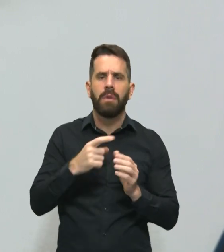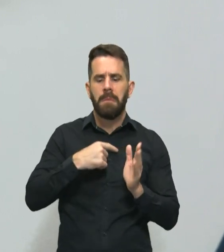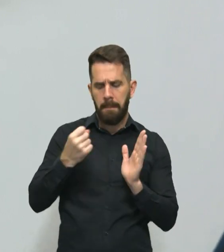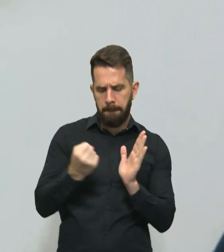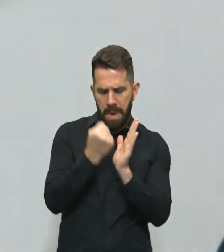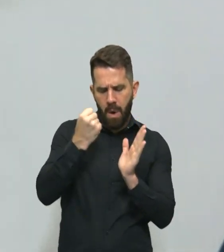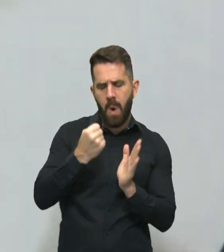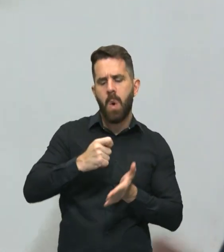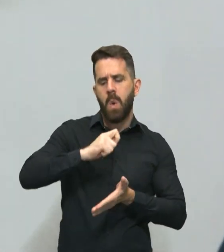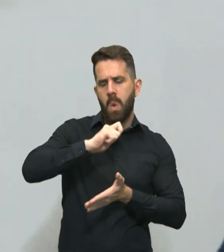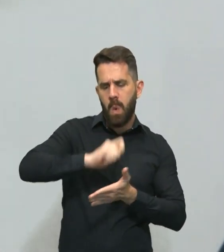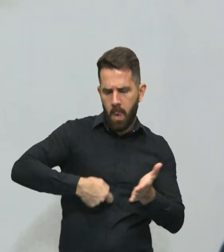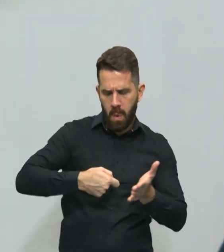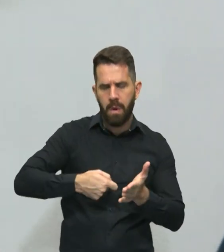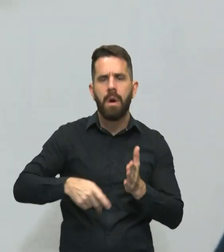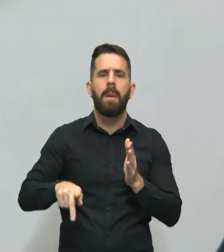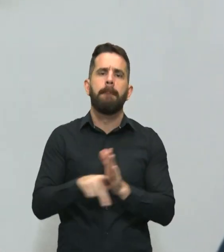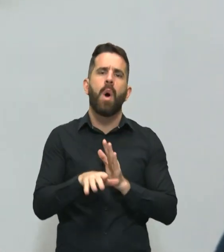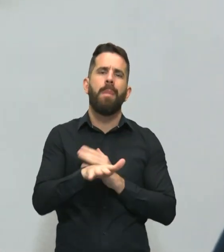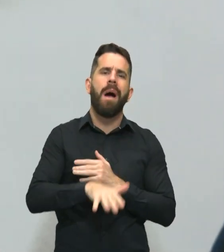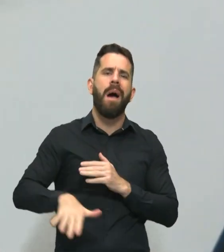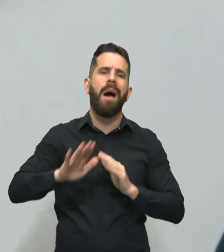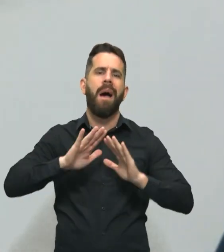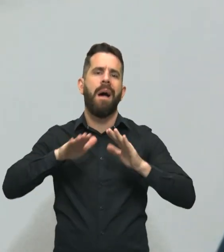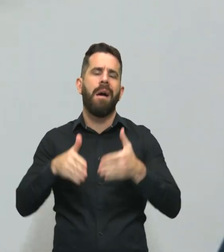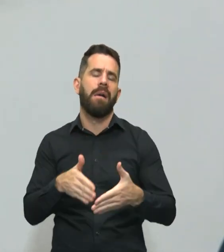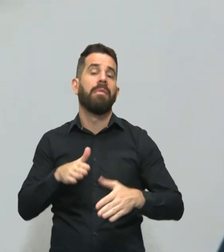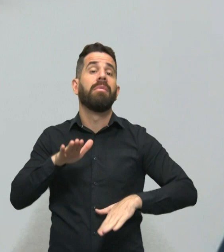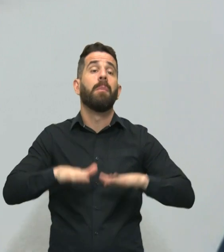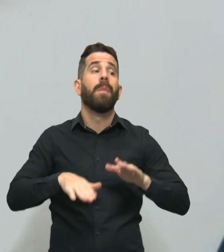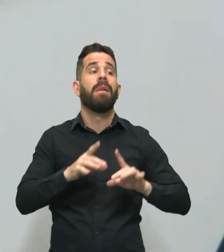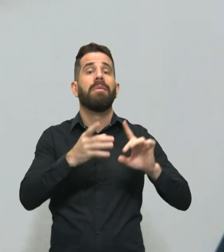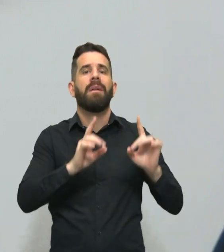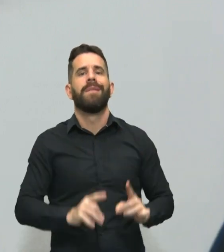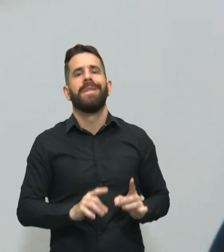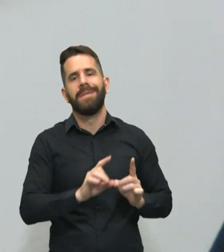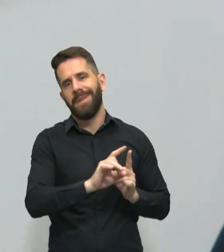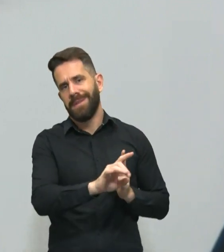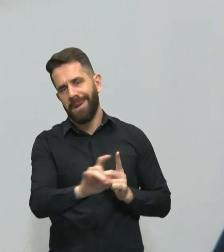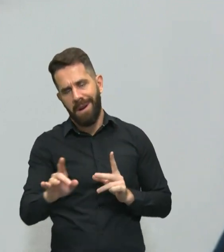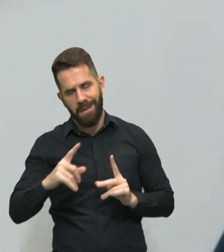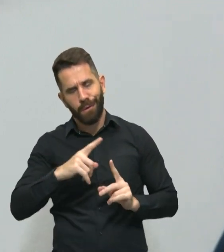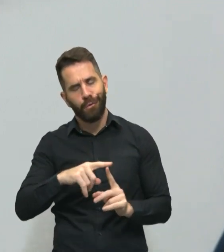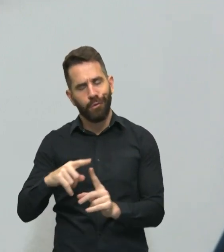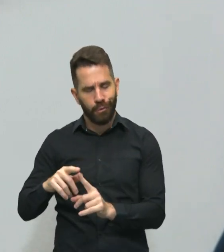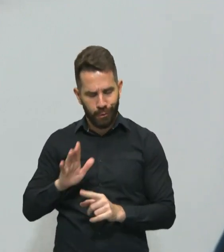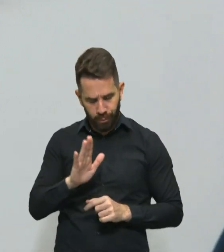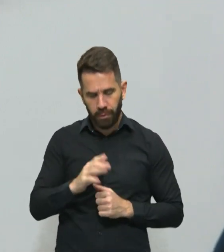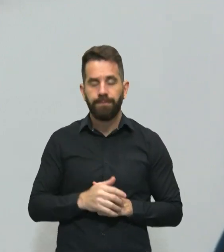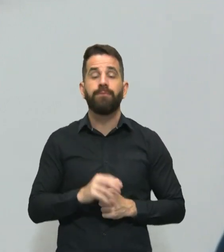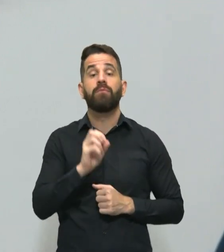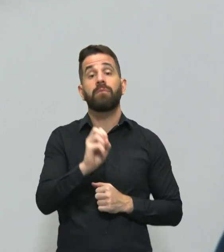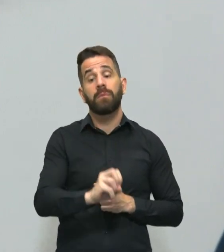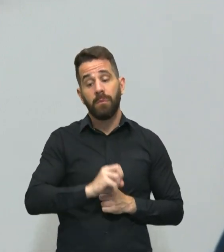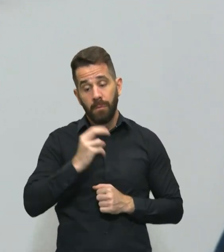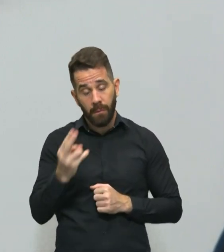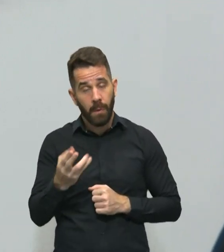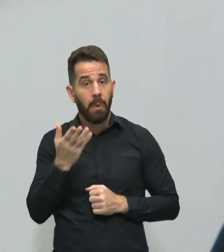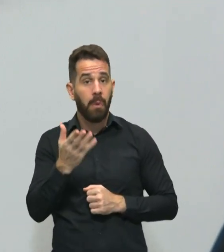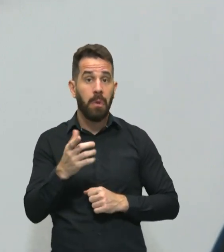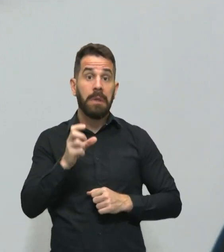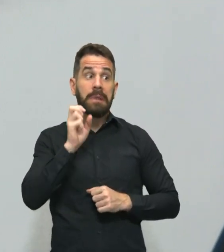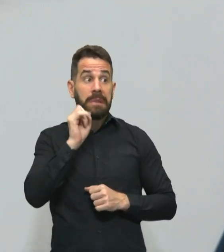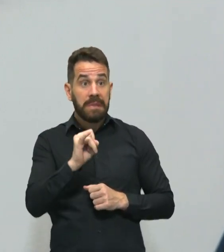né? Especialistas nas áreas, isso vai depender da deficiência da pessoa, né? Ou também, quando há as